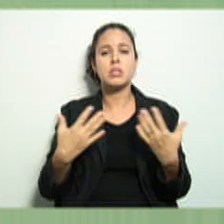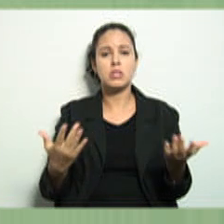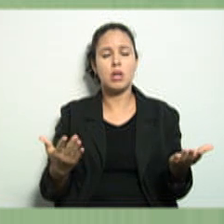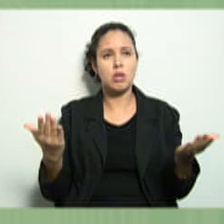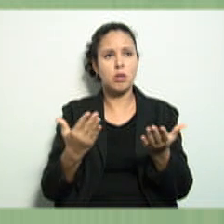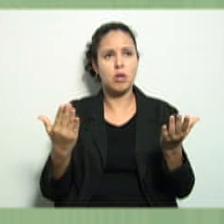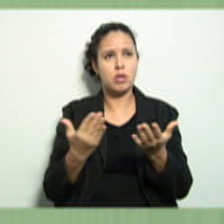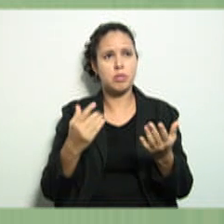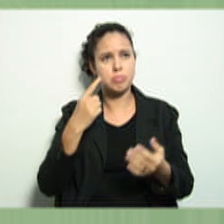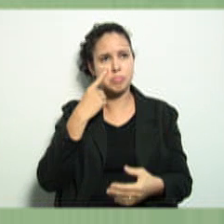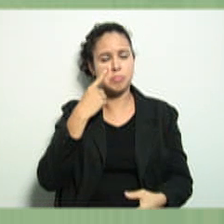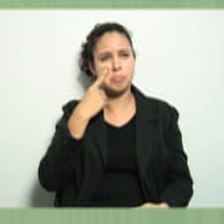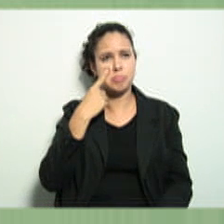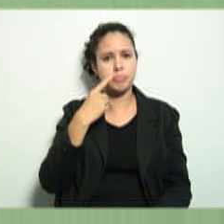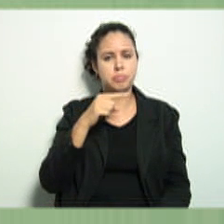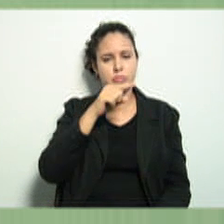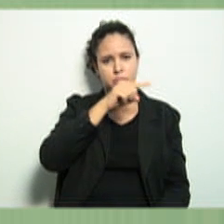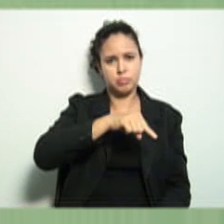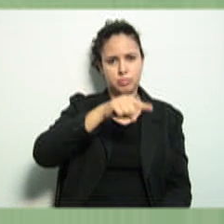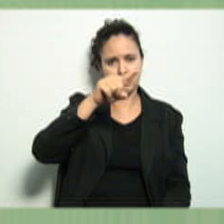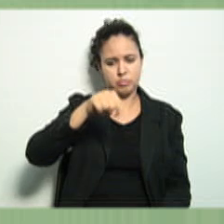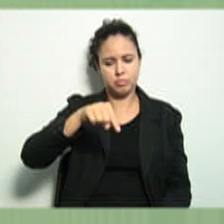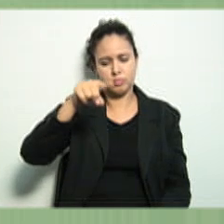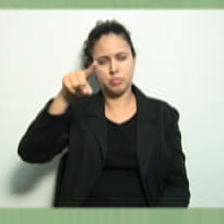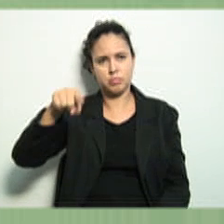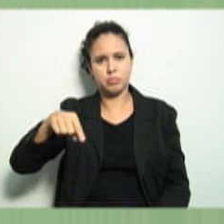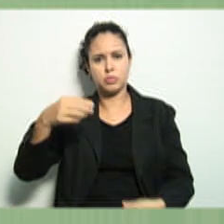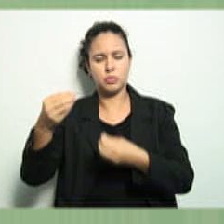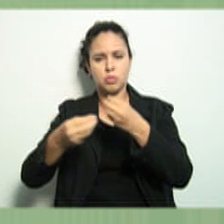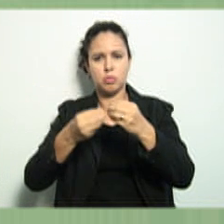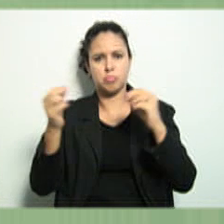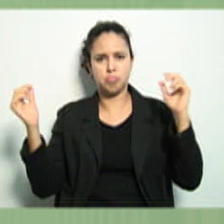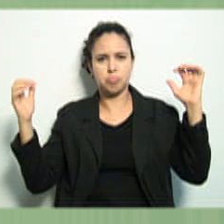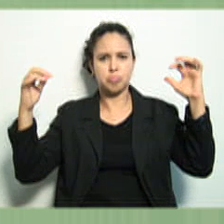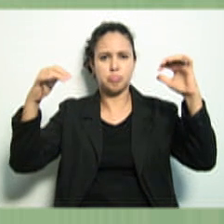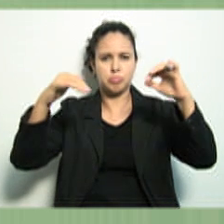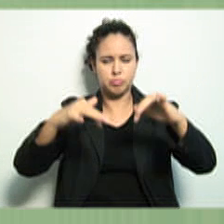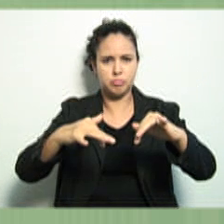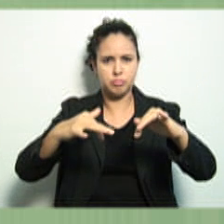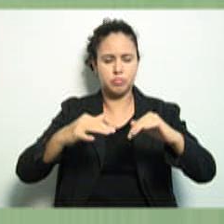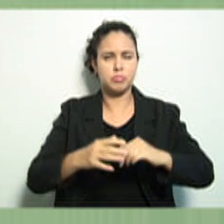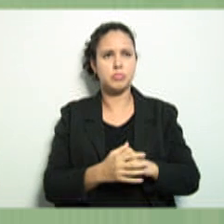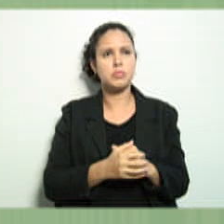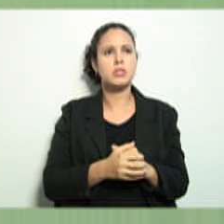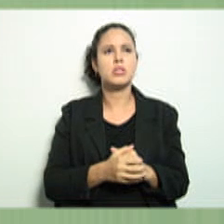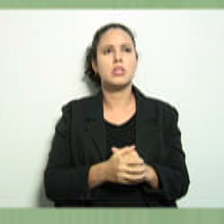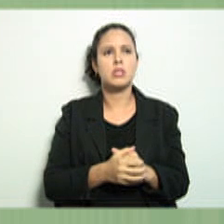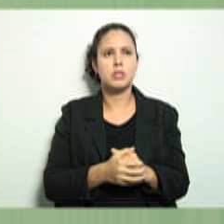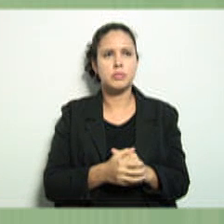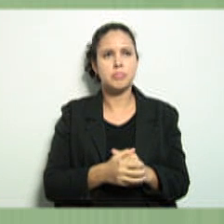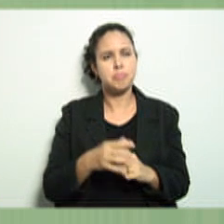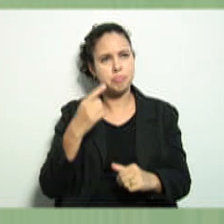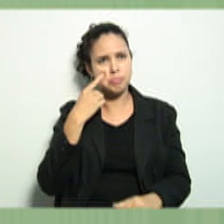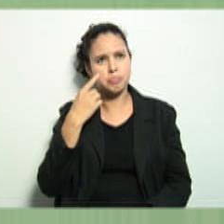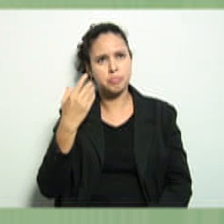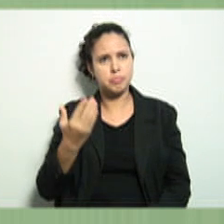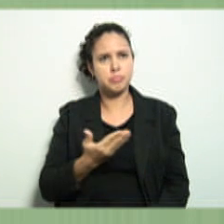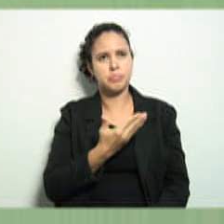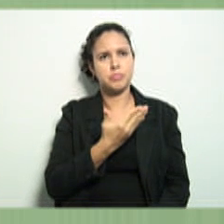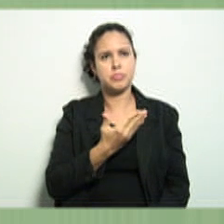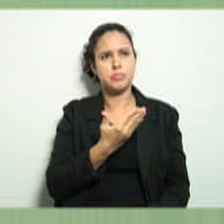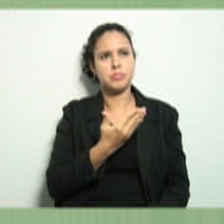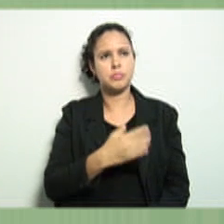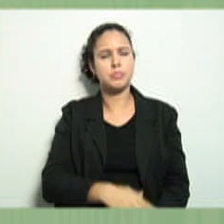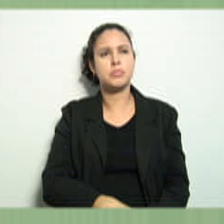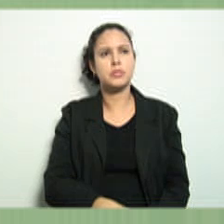gráfico que fala sobre a migração nos anos que se passaram durante a guerra. 41, 42, 43,